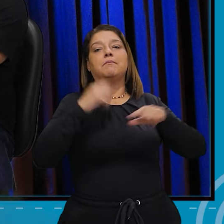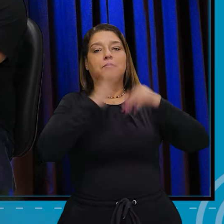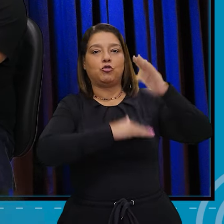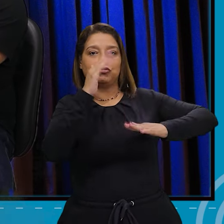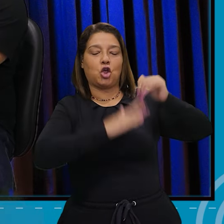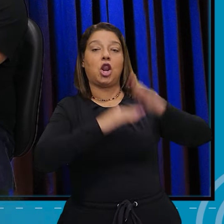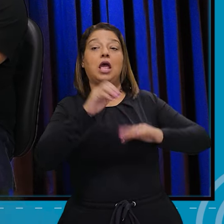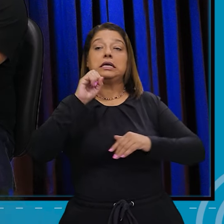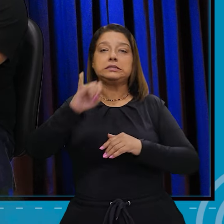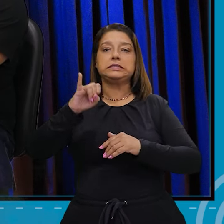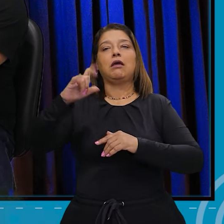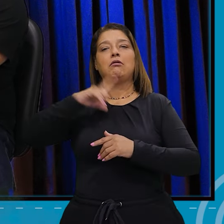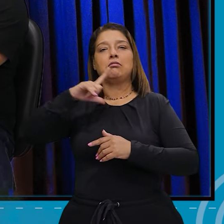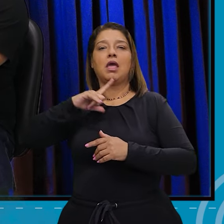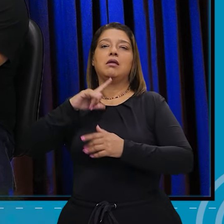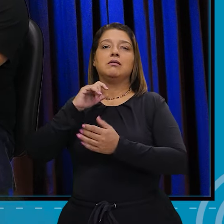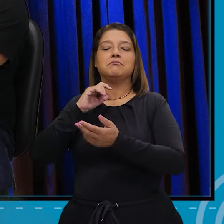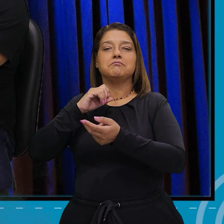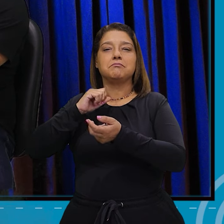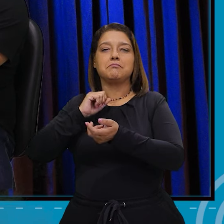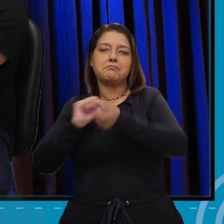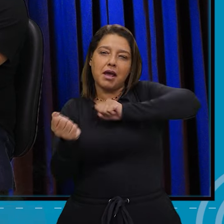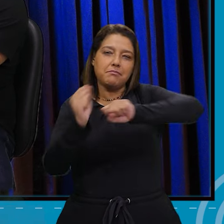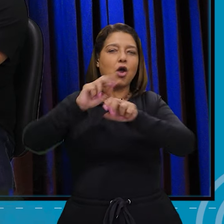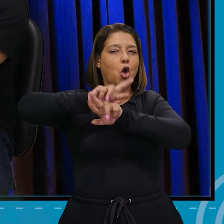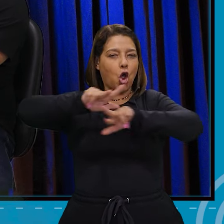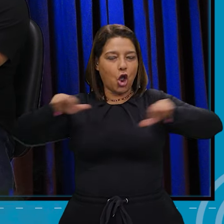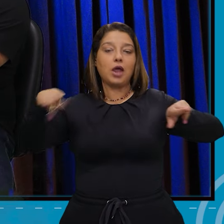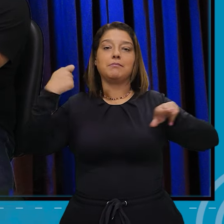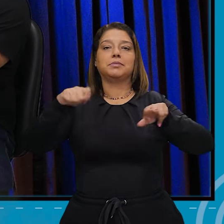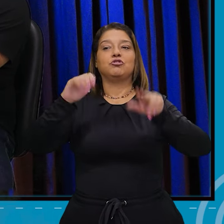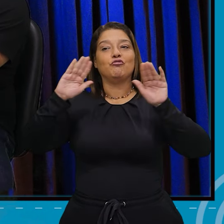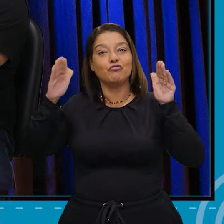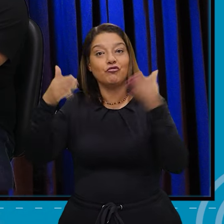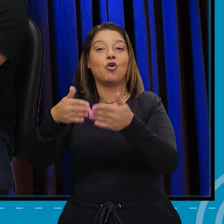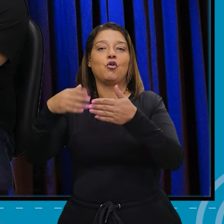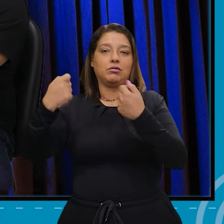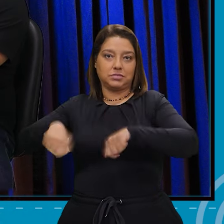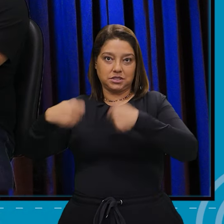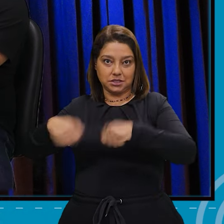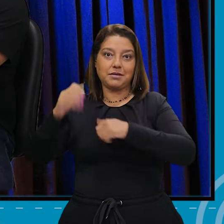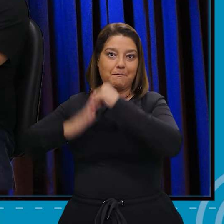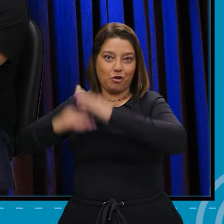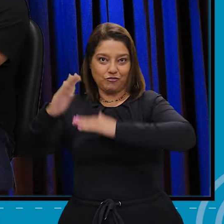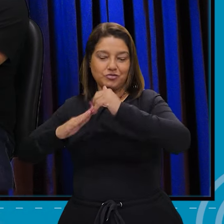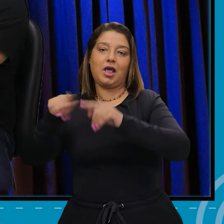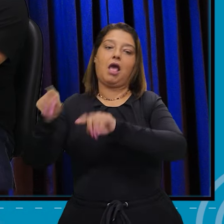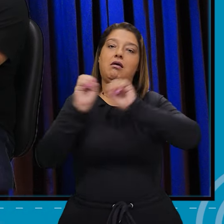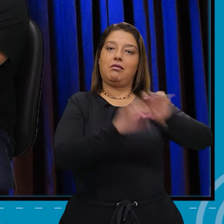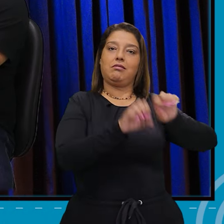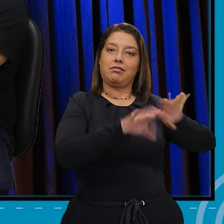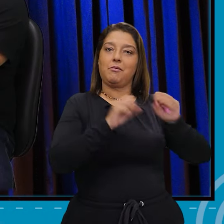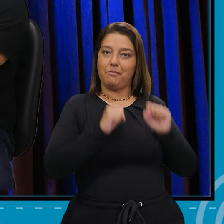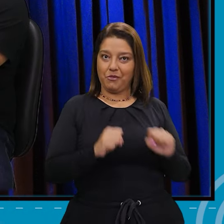que ser alguém que lutava taekwondo. Isso. E aí o que acontece? Com o